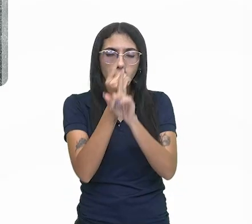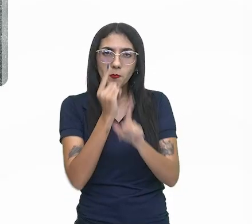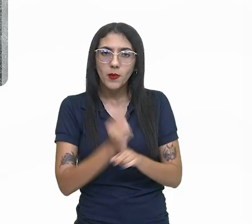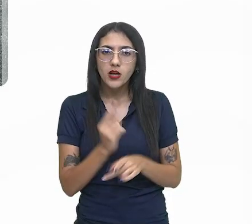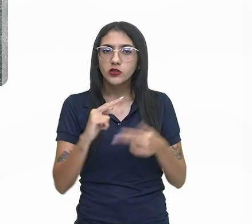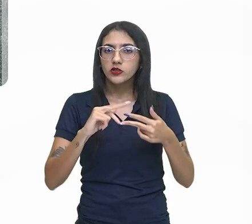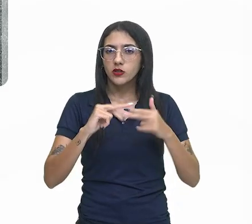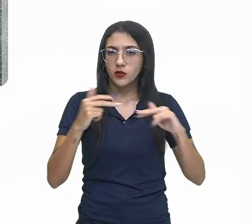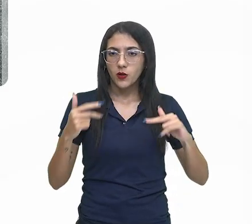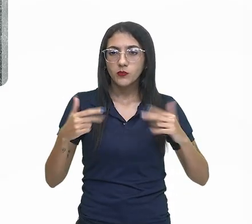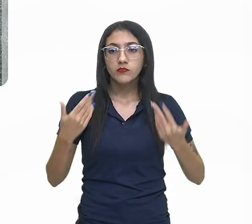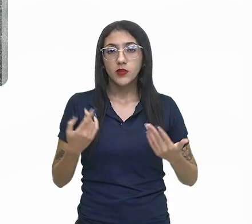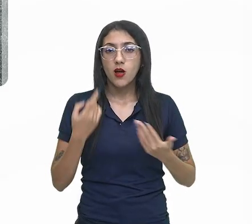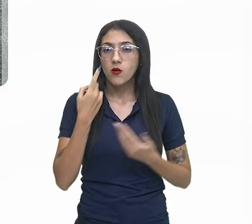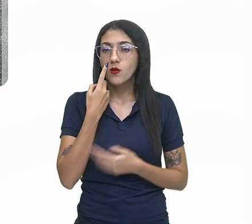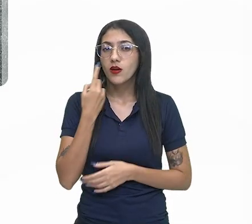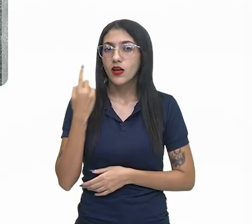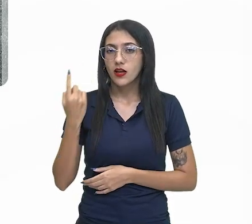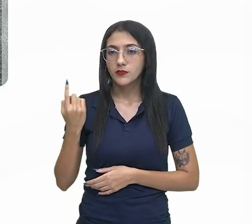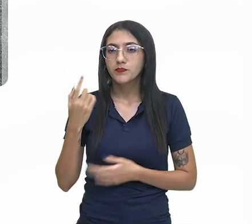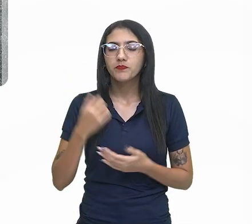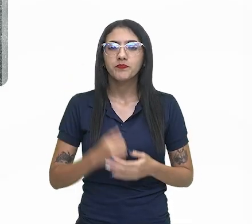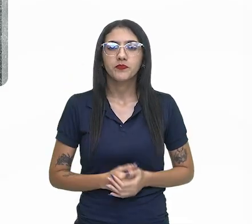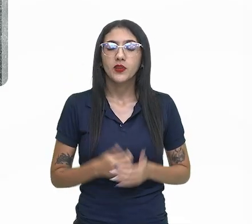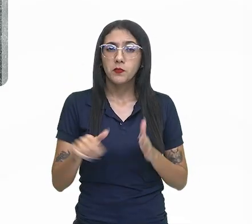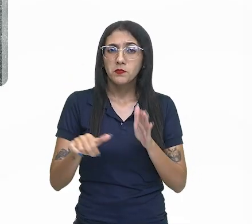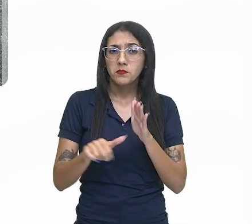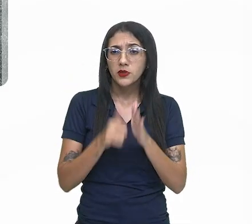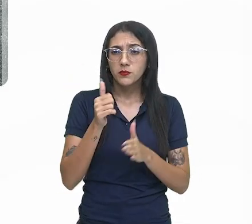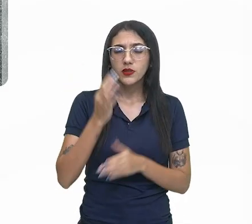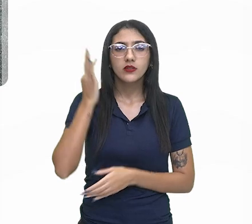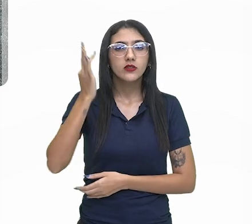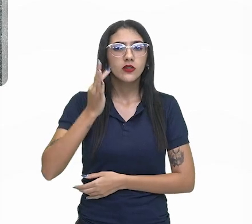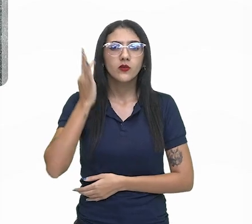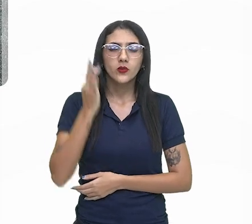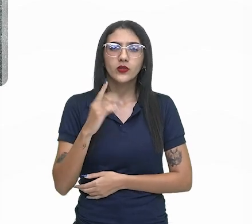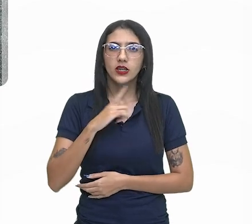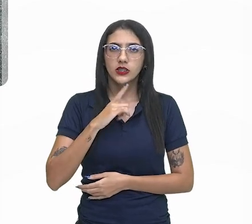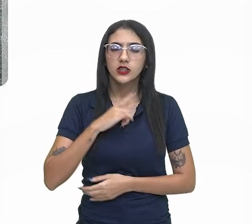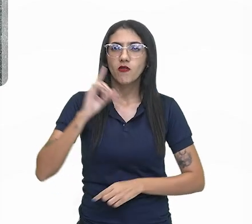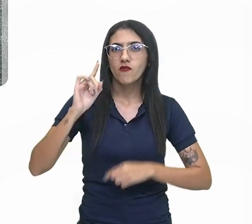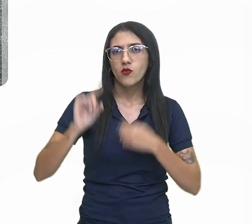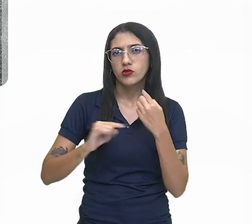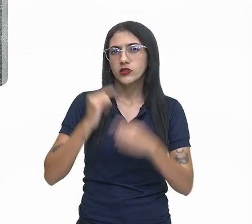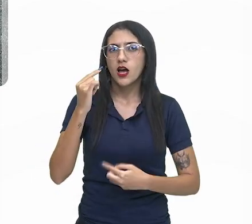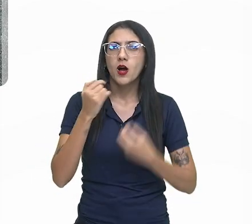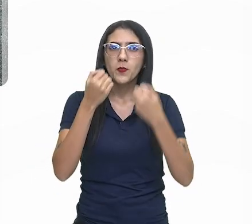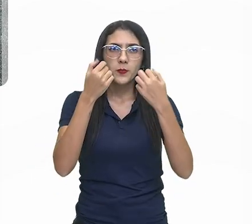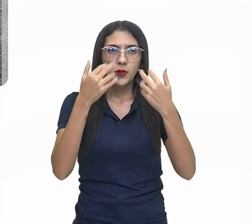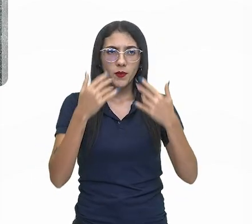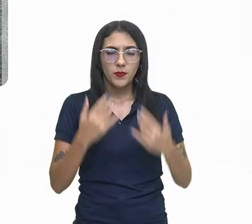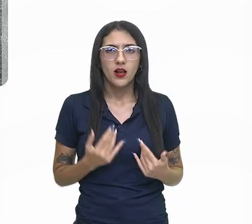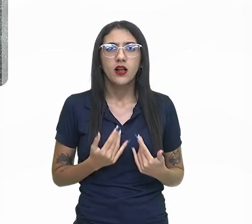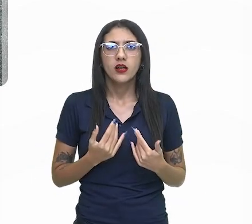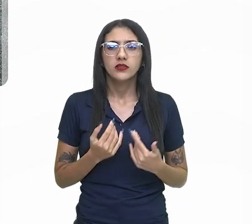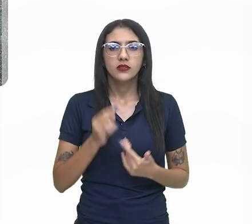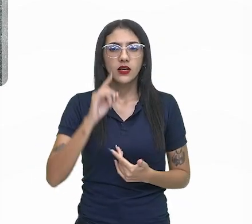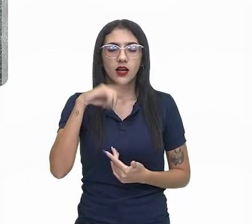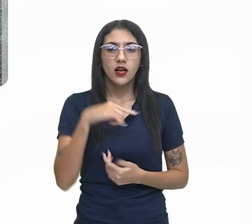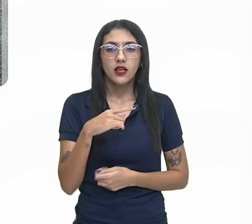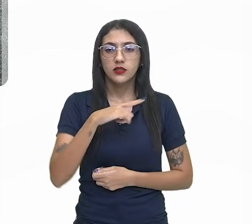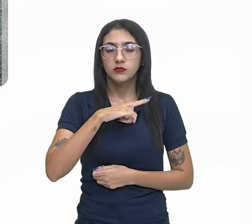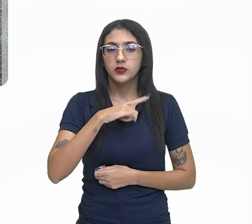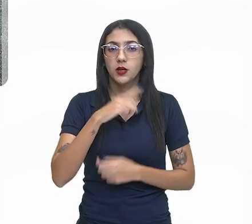Vamos ver que no lamarckismo, uma das primeiras teorias que explicaram, né, a evolução dos seres vivos, ela vem aí,